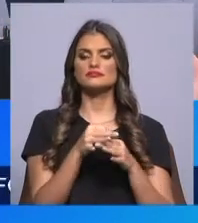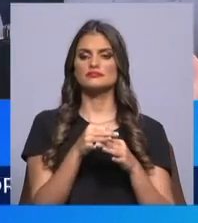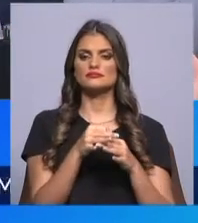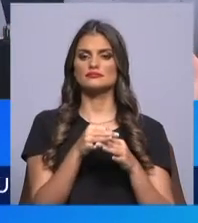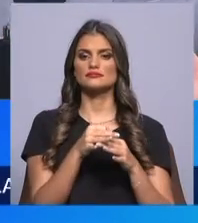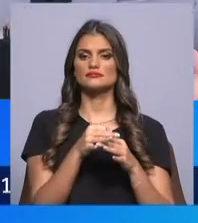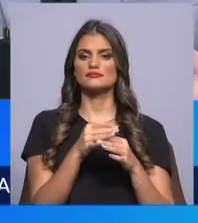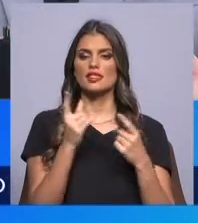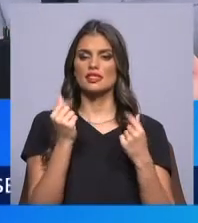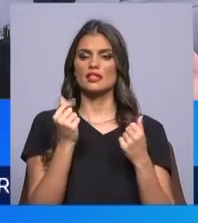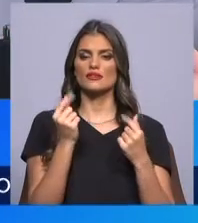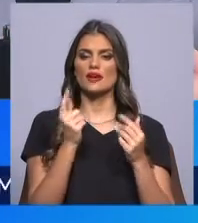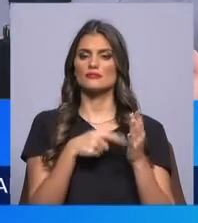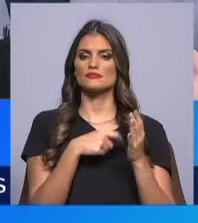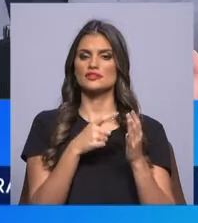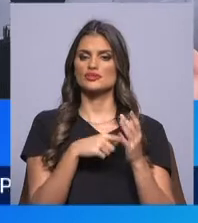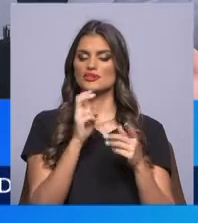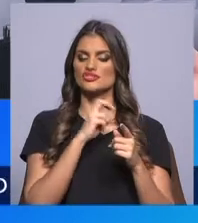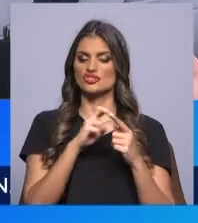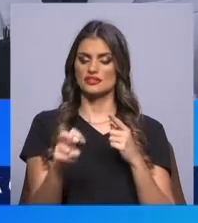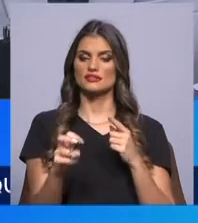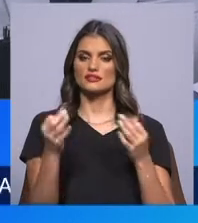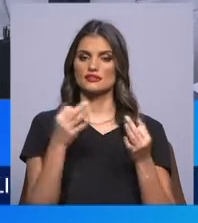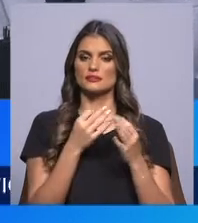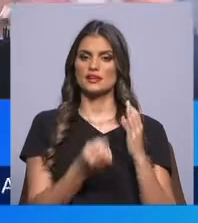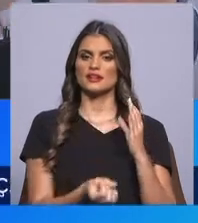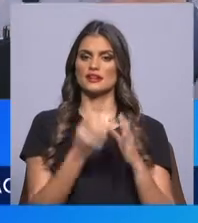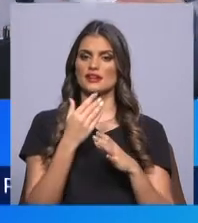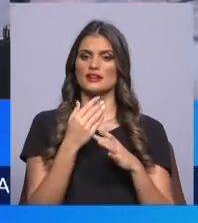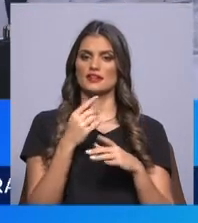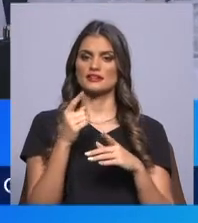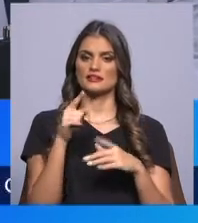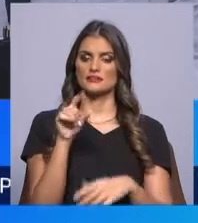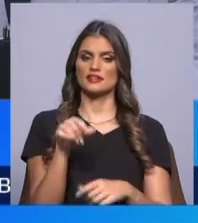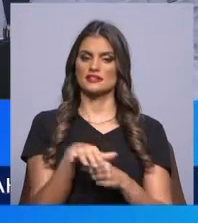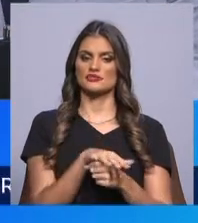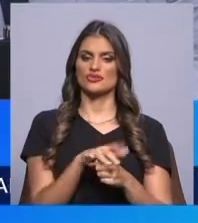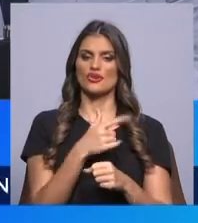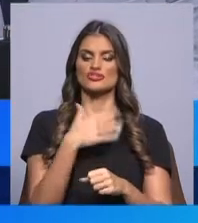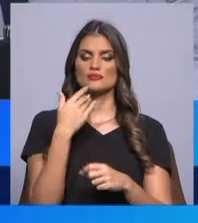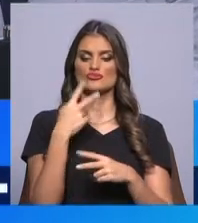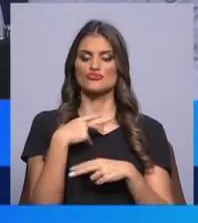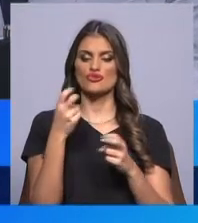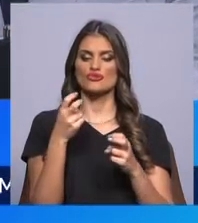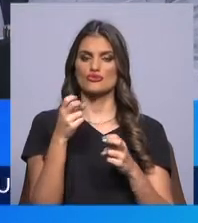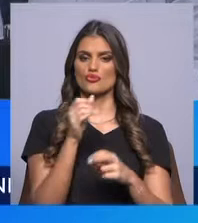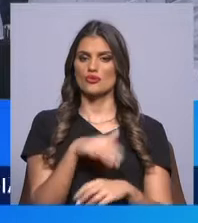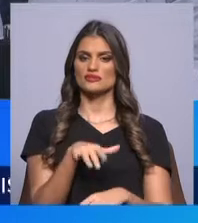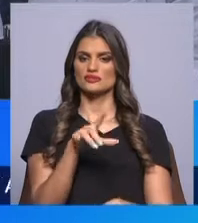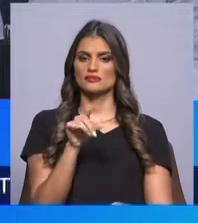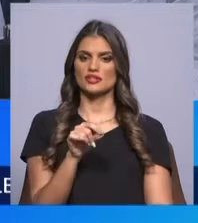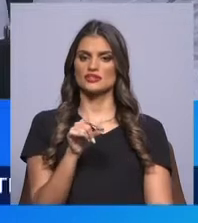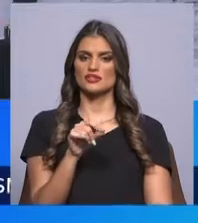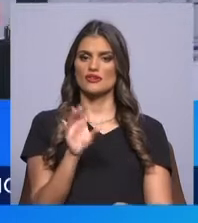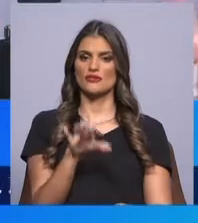muito, muito dinheiro e é preciso muita, muita energia para criar antimatéria. E, portanto, nós tentamos identificar onde é que estão também as fontes